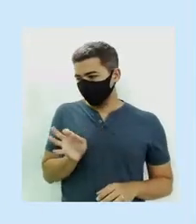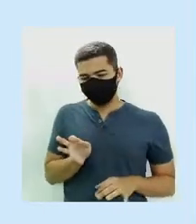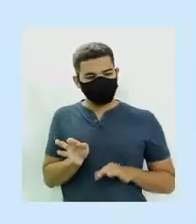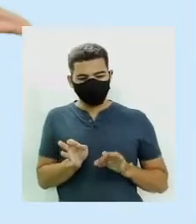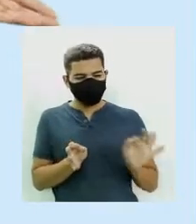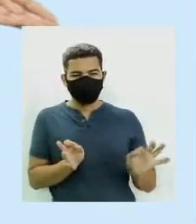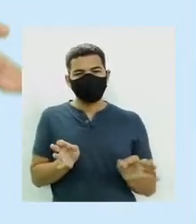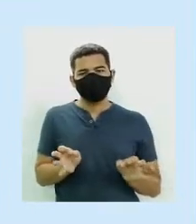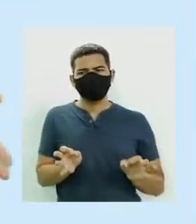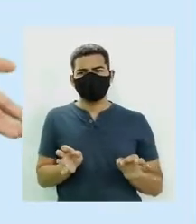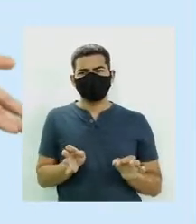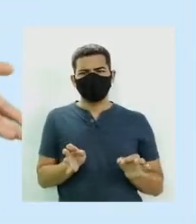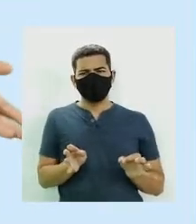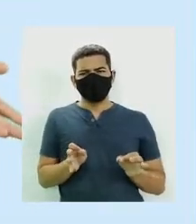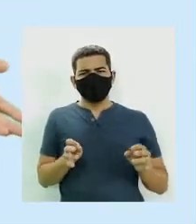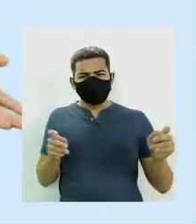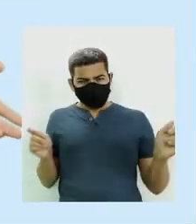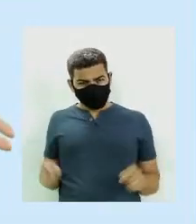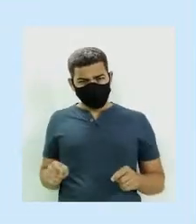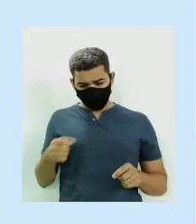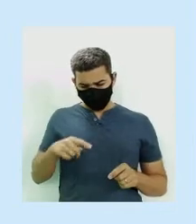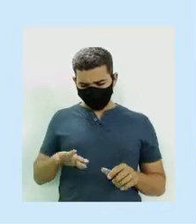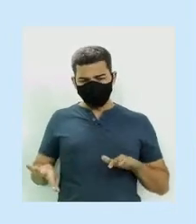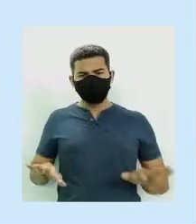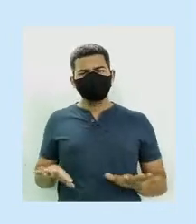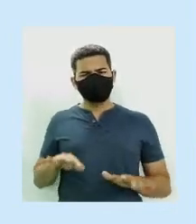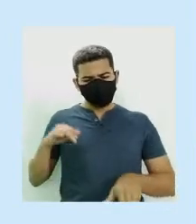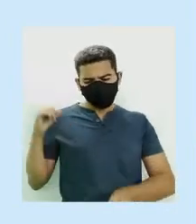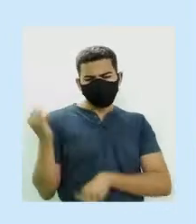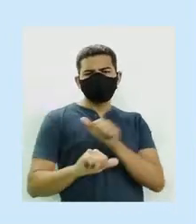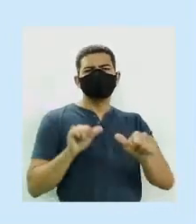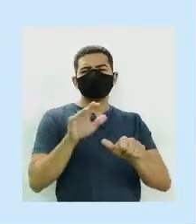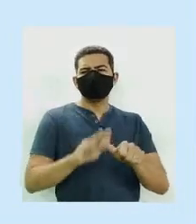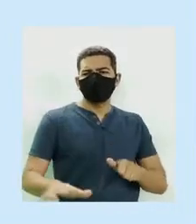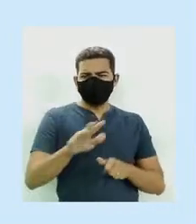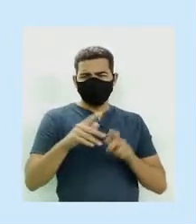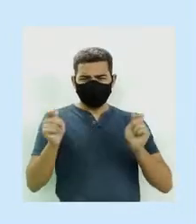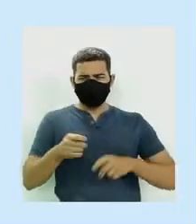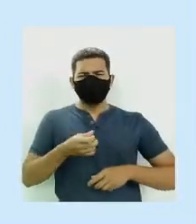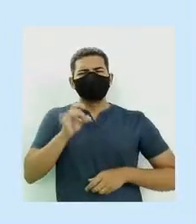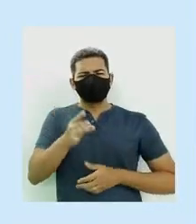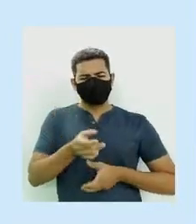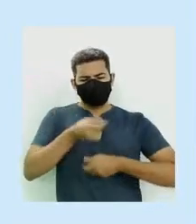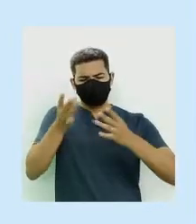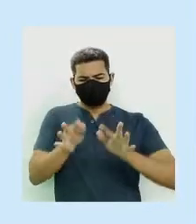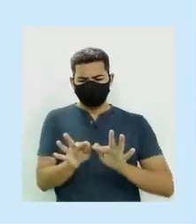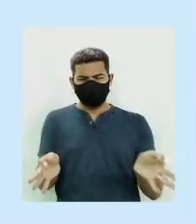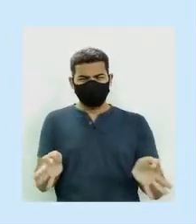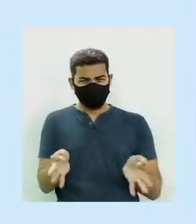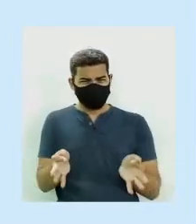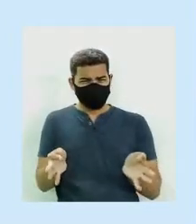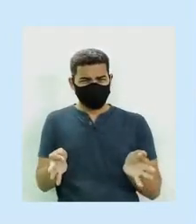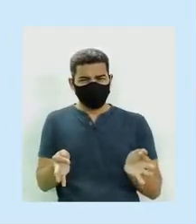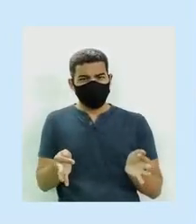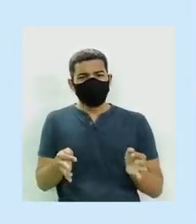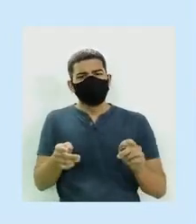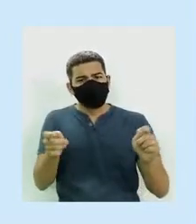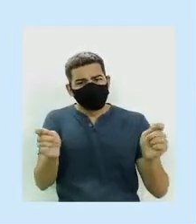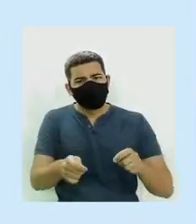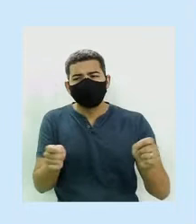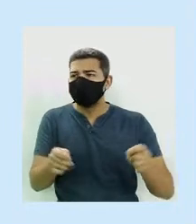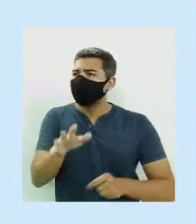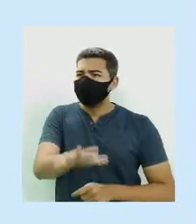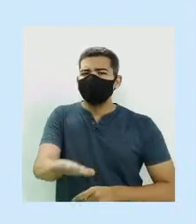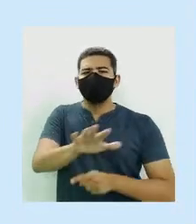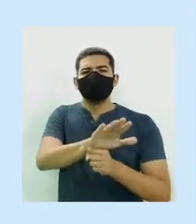vão me perguntar, e a gente pode fazer isso, professora, com a produção de uma poesia, de um poema? Claro que sim. Agora